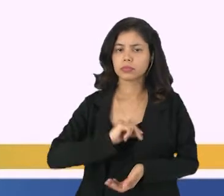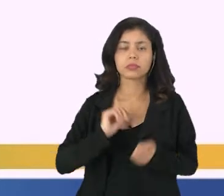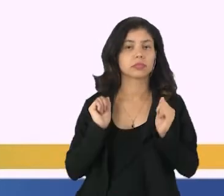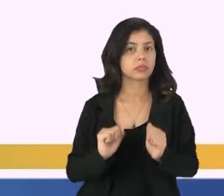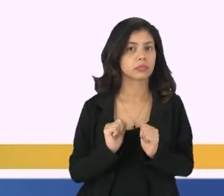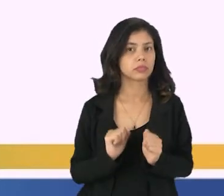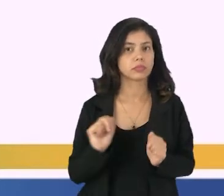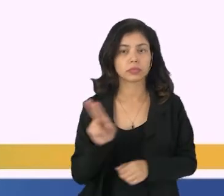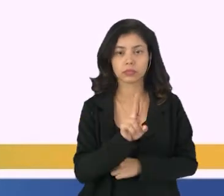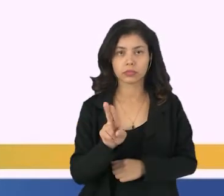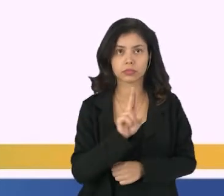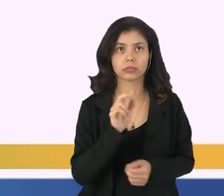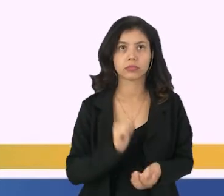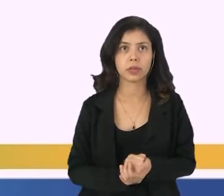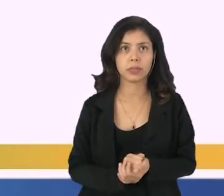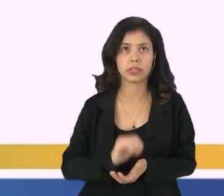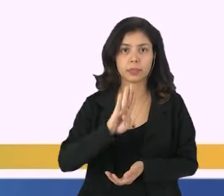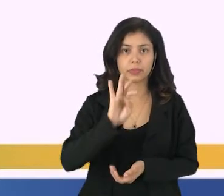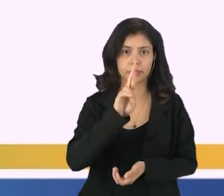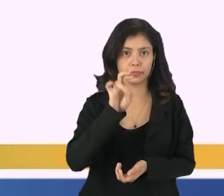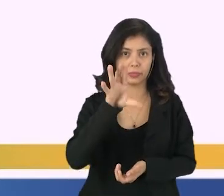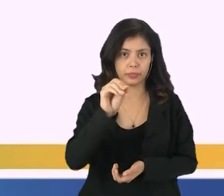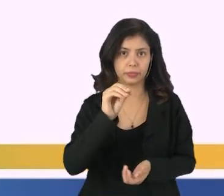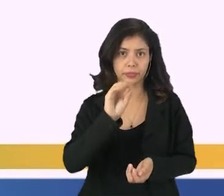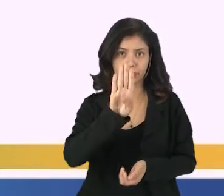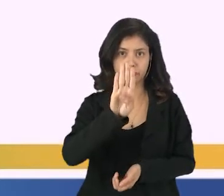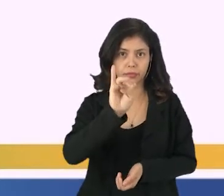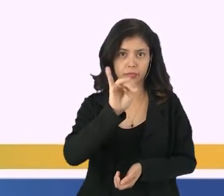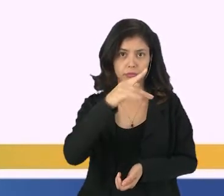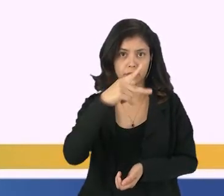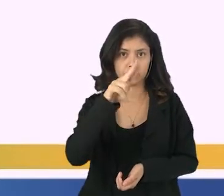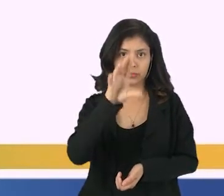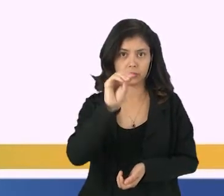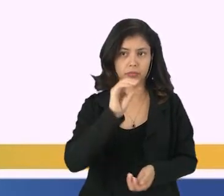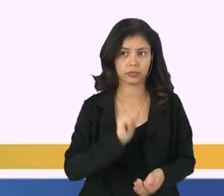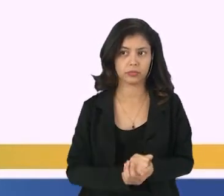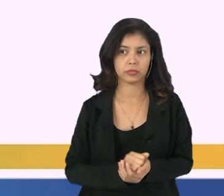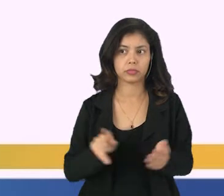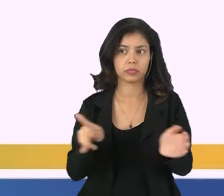eles poderiam nomear os bispos e criar dioceses,